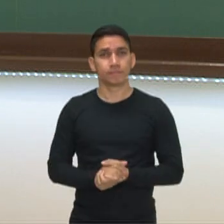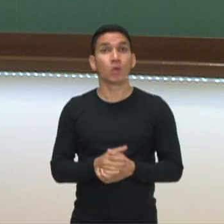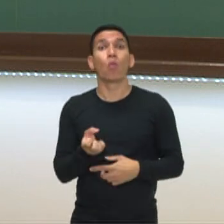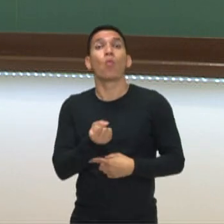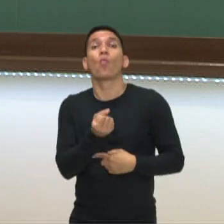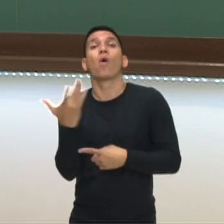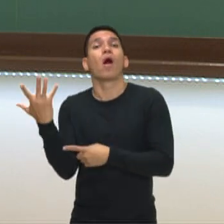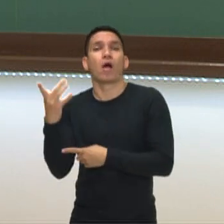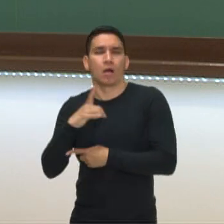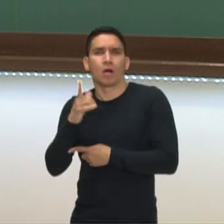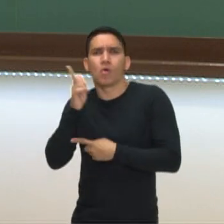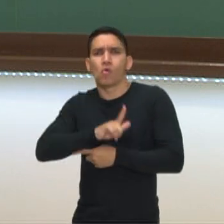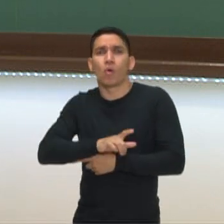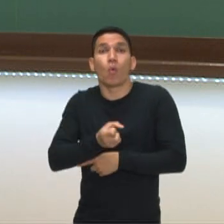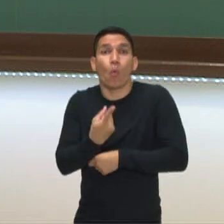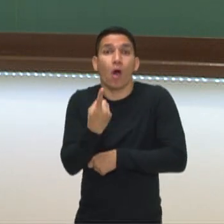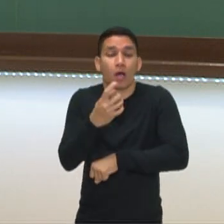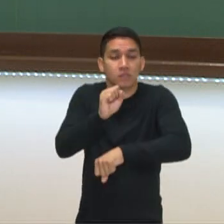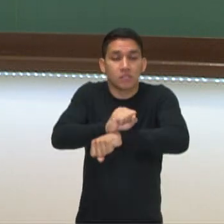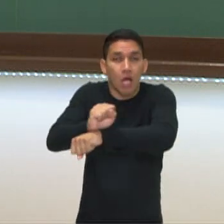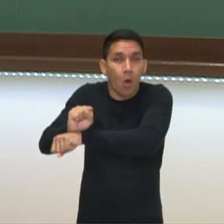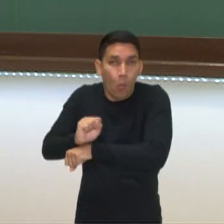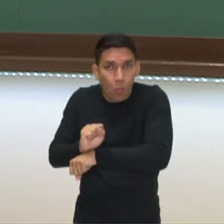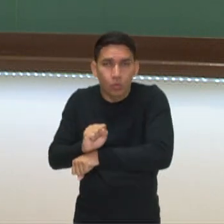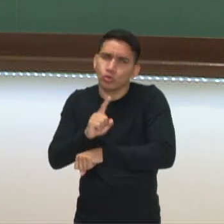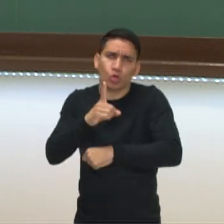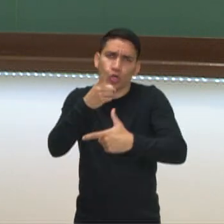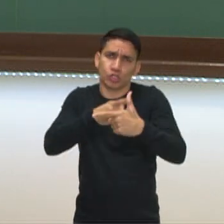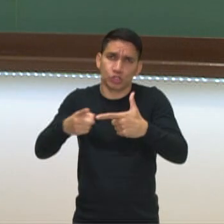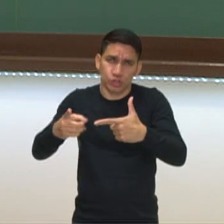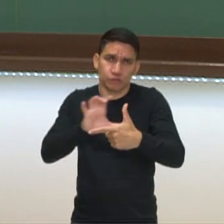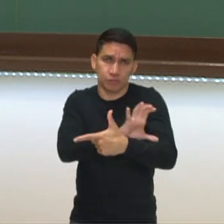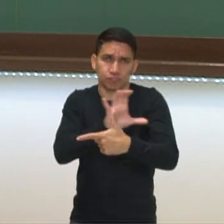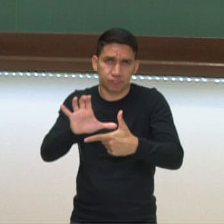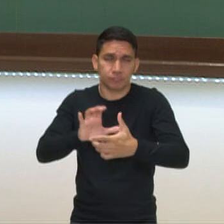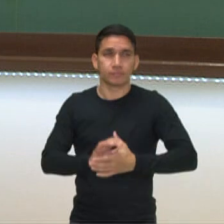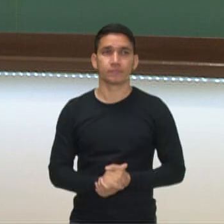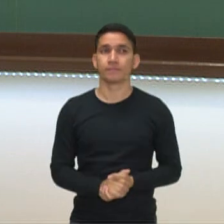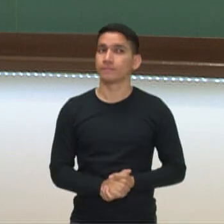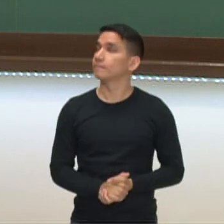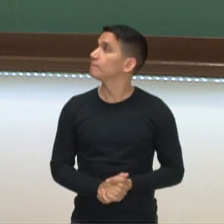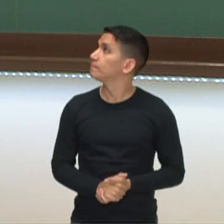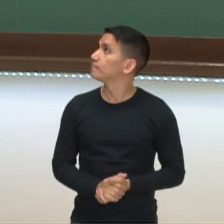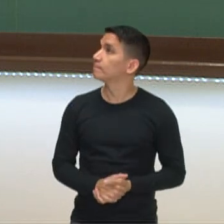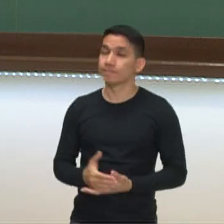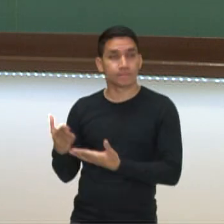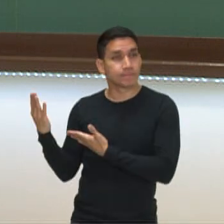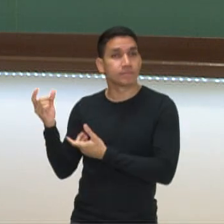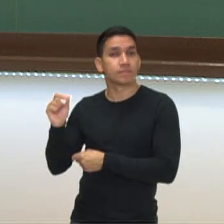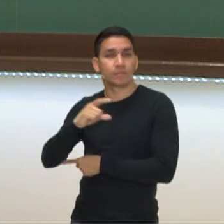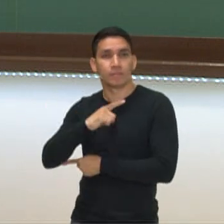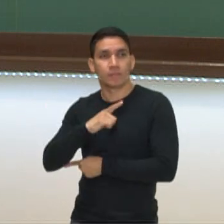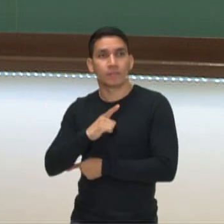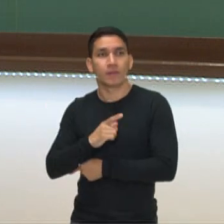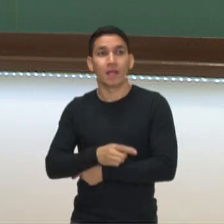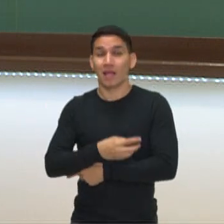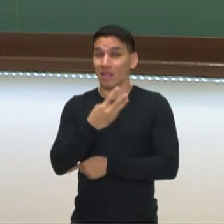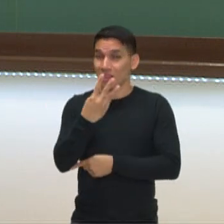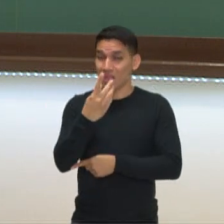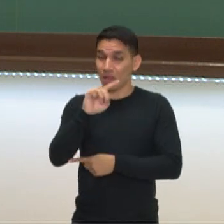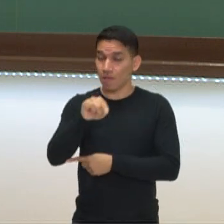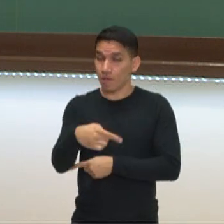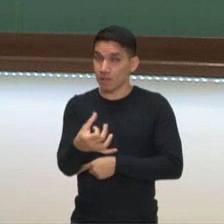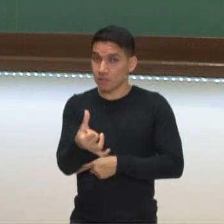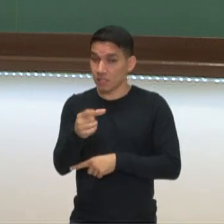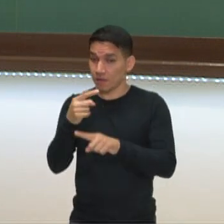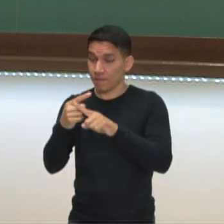de carga elétrica atravessa em quantos segundos? Só dividir um pelo outro. Então, nós temos aqui 3,6 vezes 10